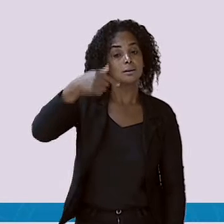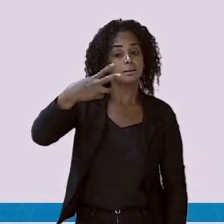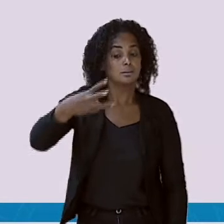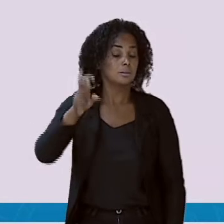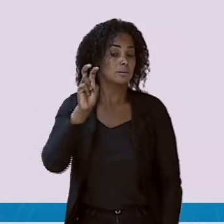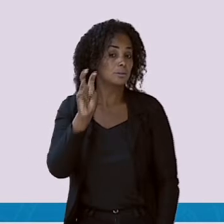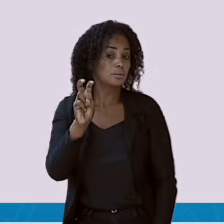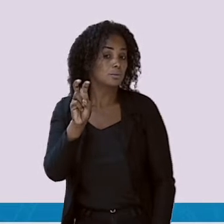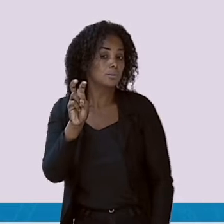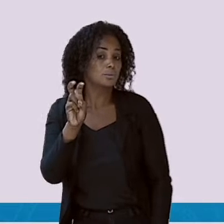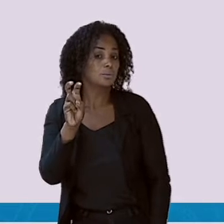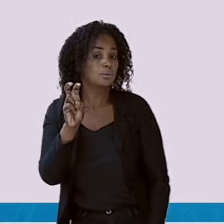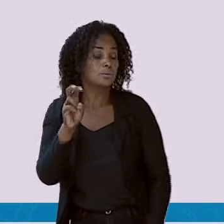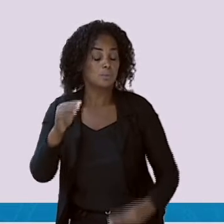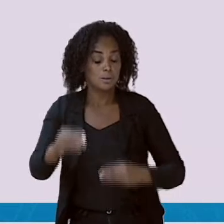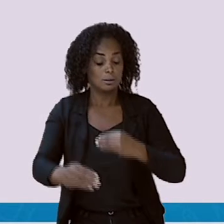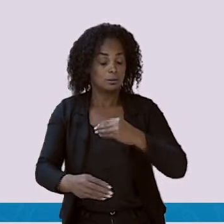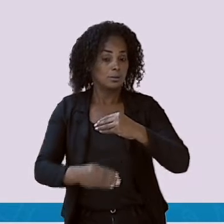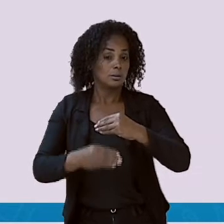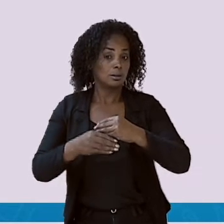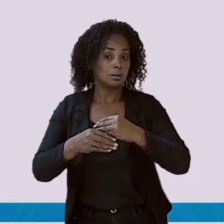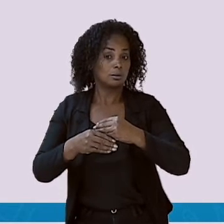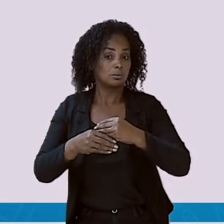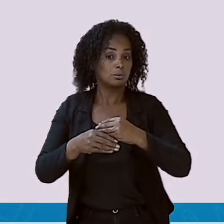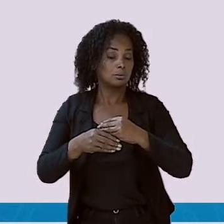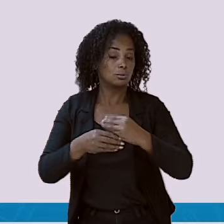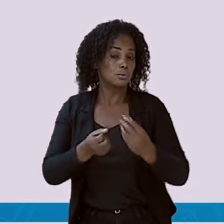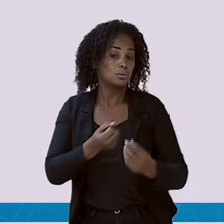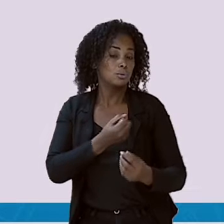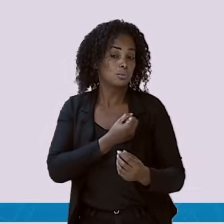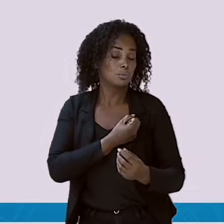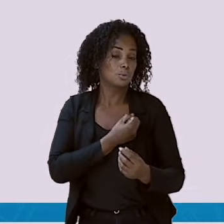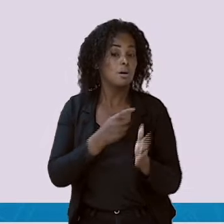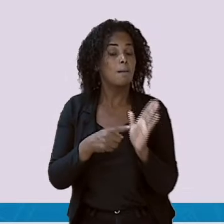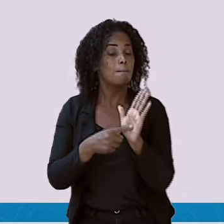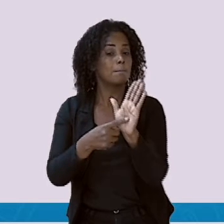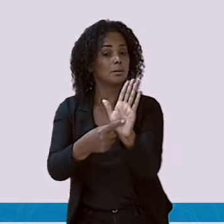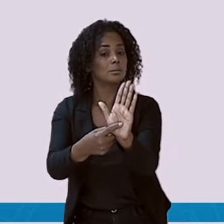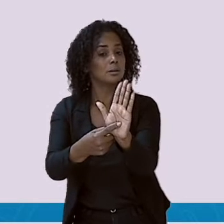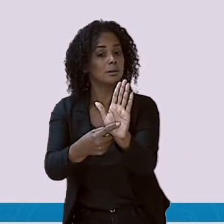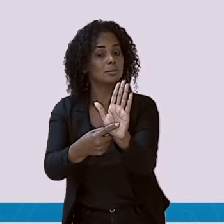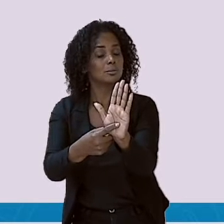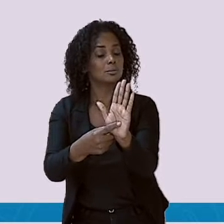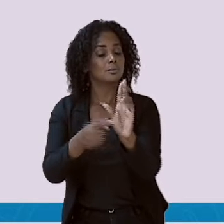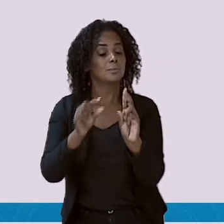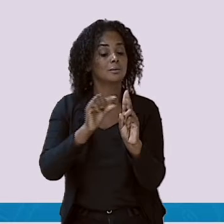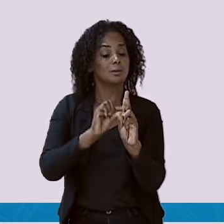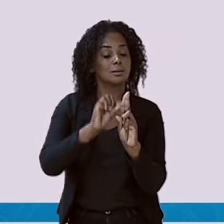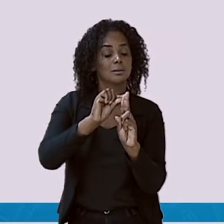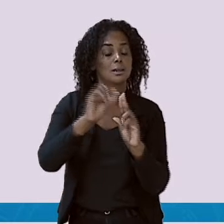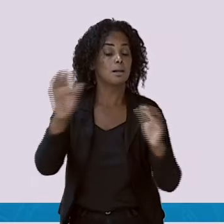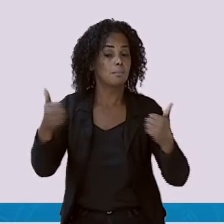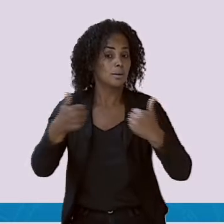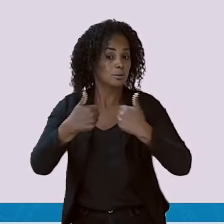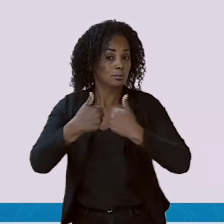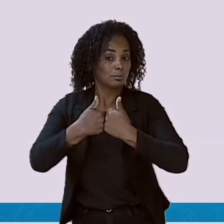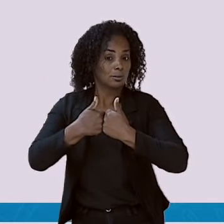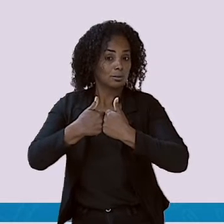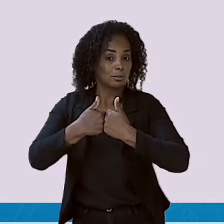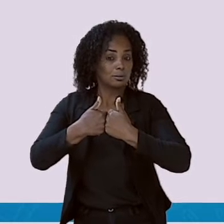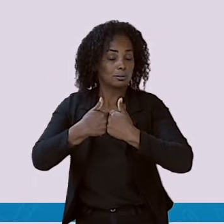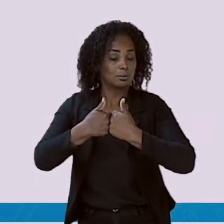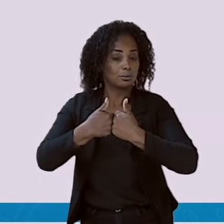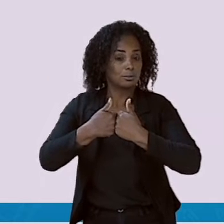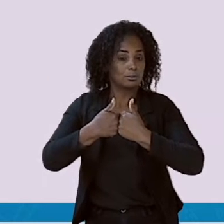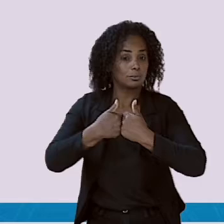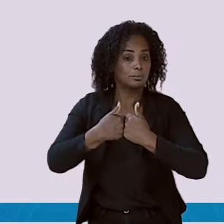6.735, arredonde o número apresentado para a dezena mais próxima. Então, nós vamos arredondar este número